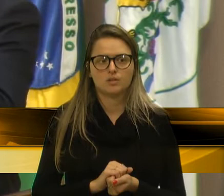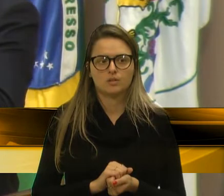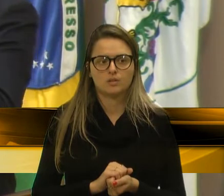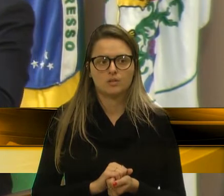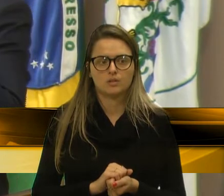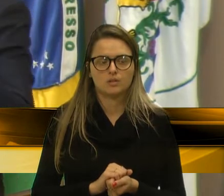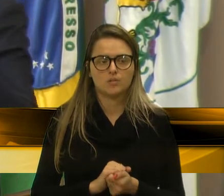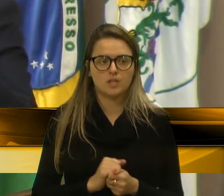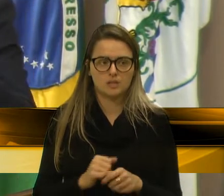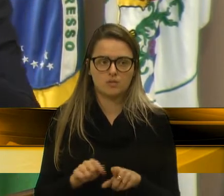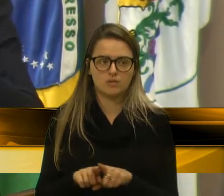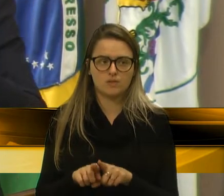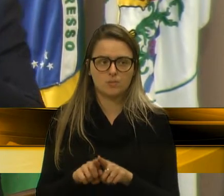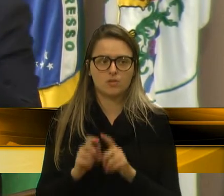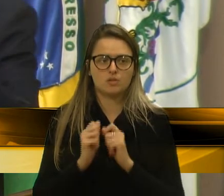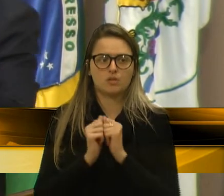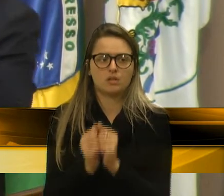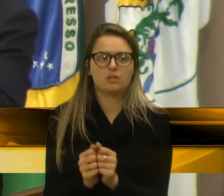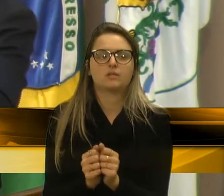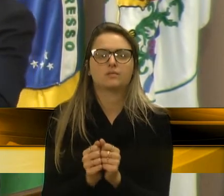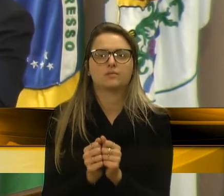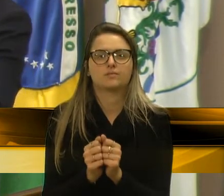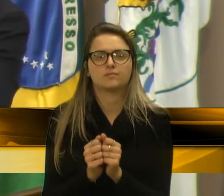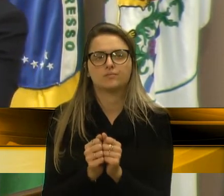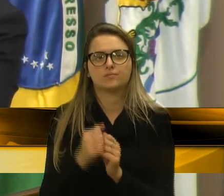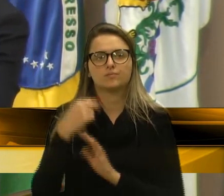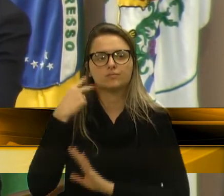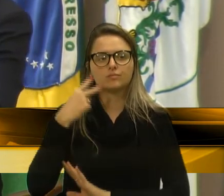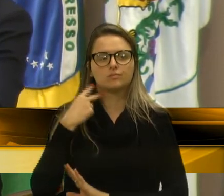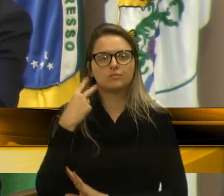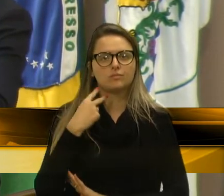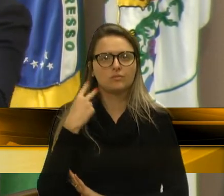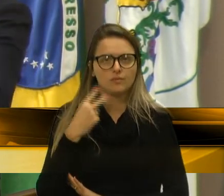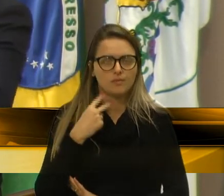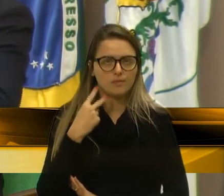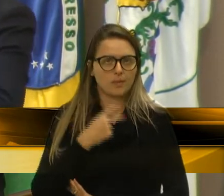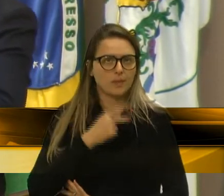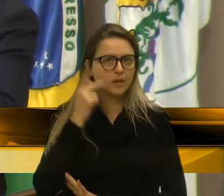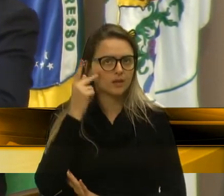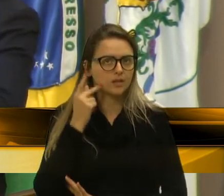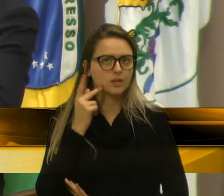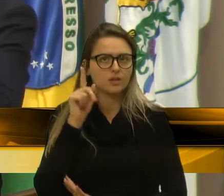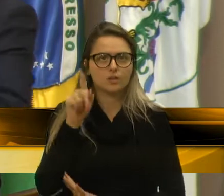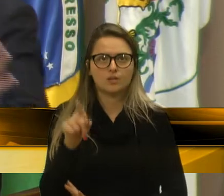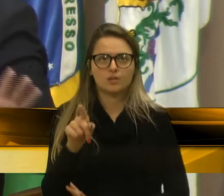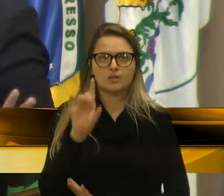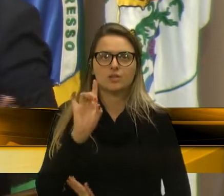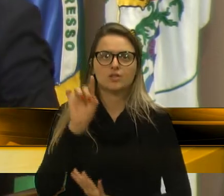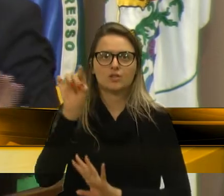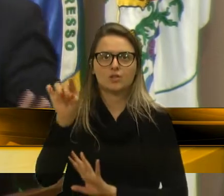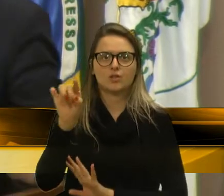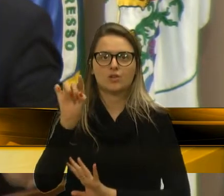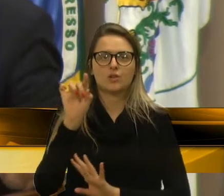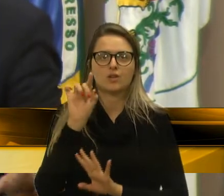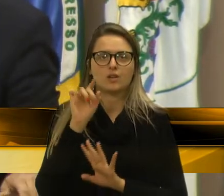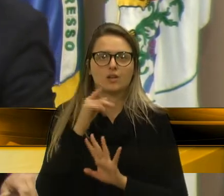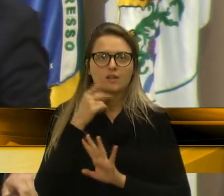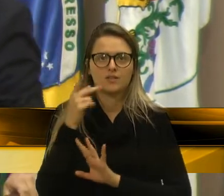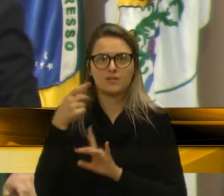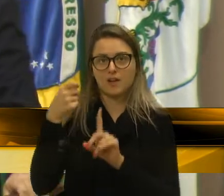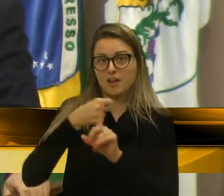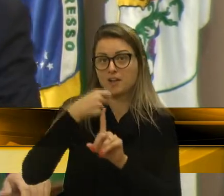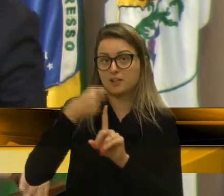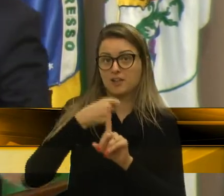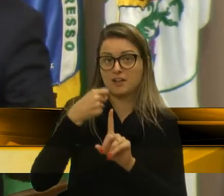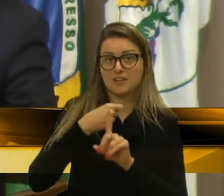mérito, apenas, vereador Renato Nunes, Vossa Excelência, que só vejo Vossa Excelência falar que foi o caso do UFC, tá?